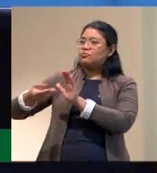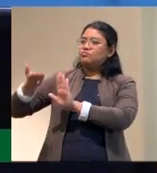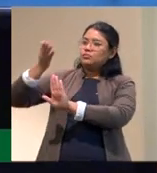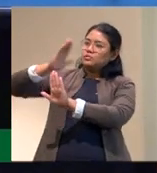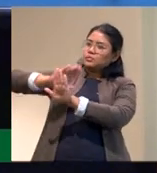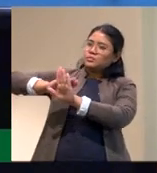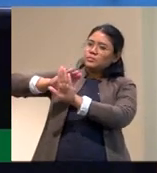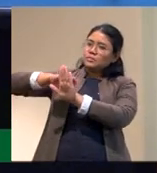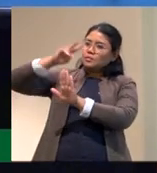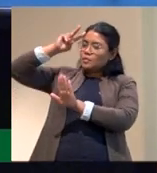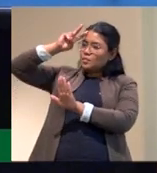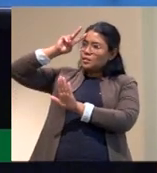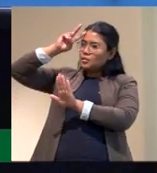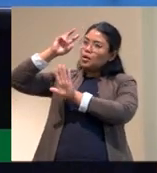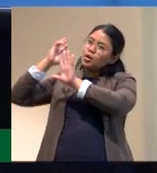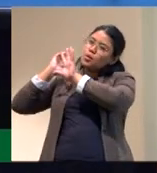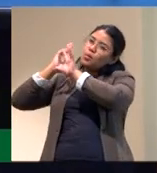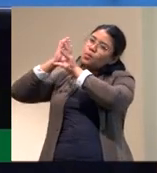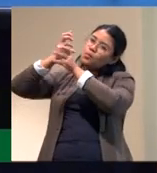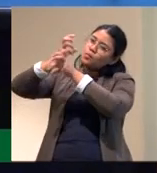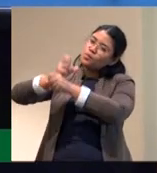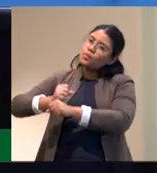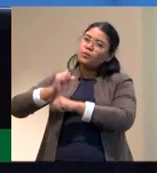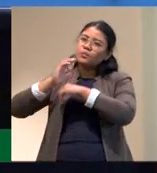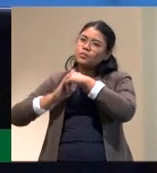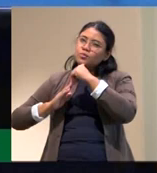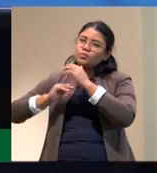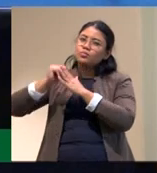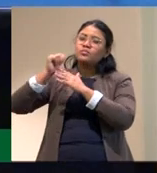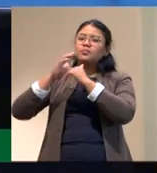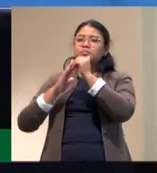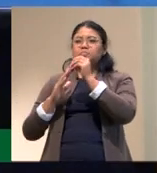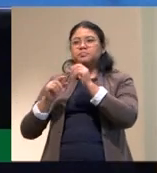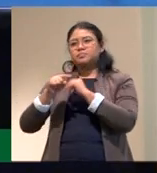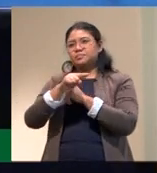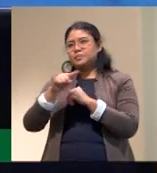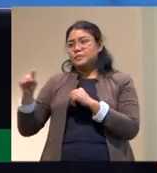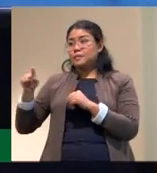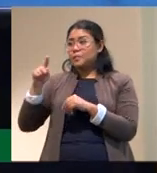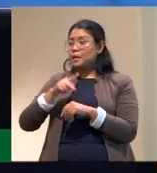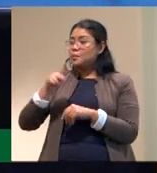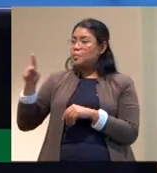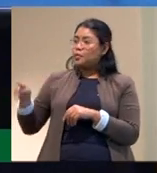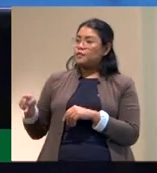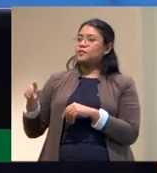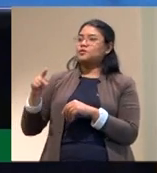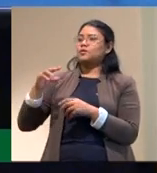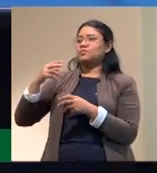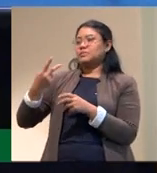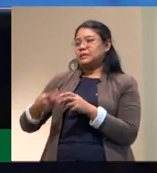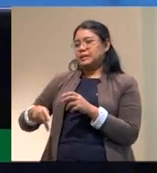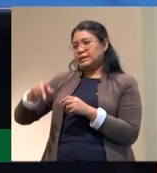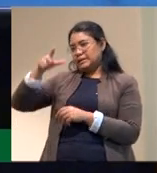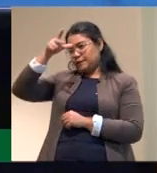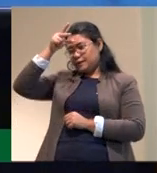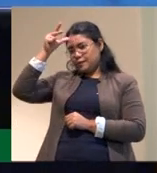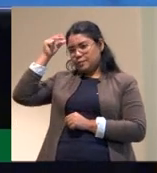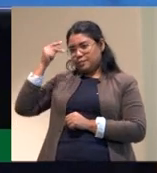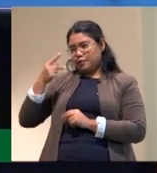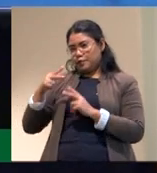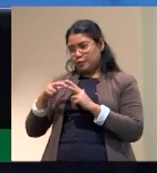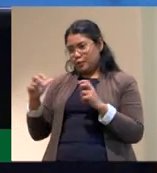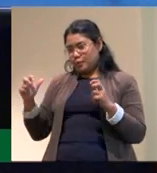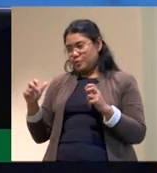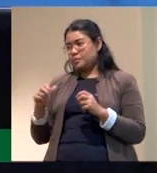foi construída também pelos professores e professoras desta rede, Né?